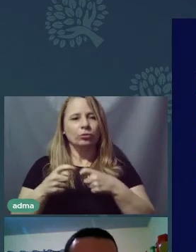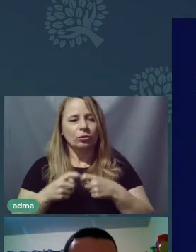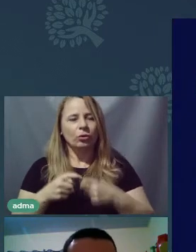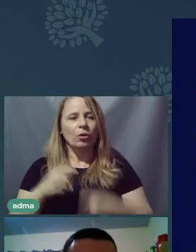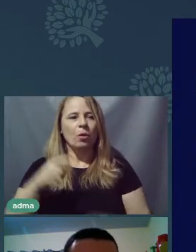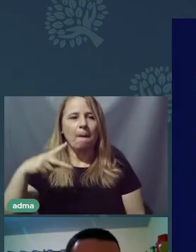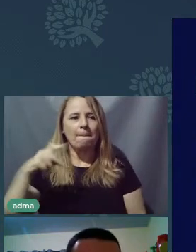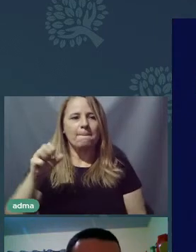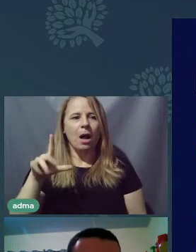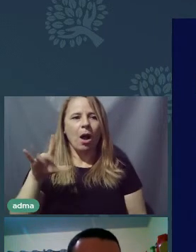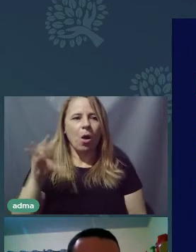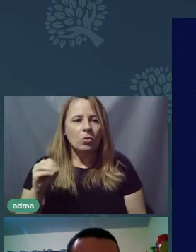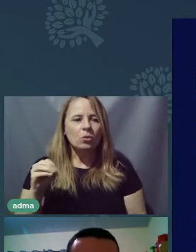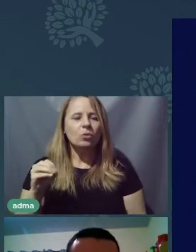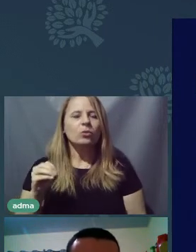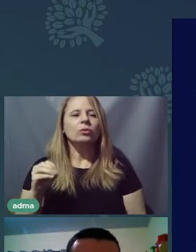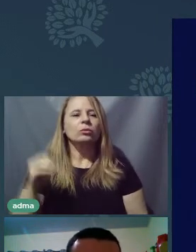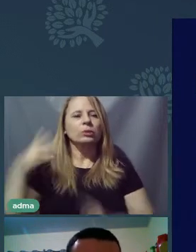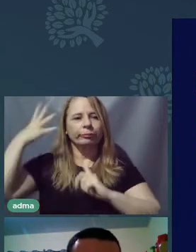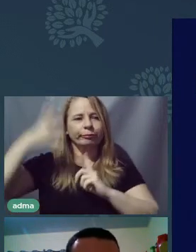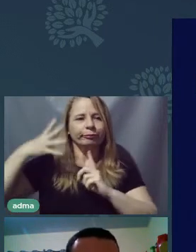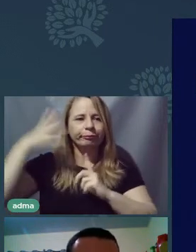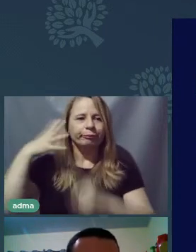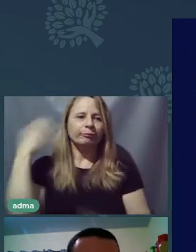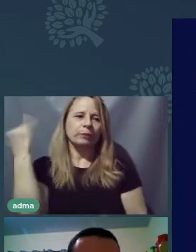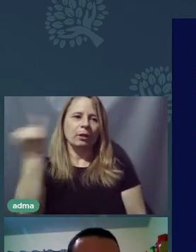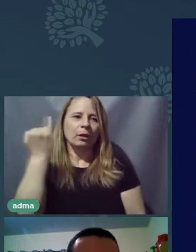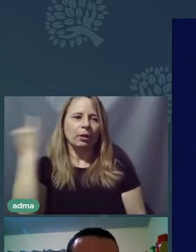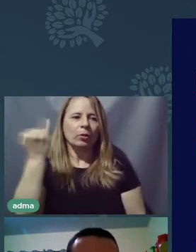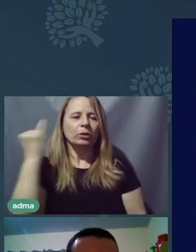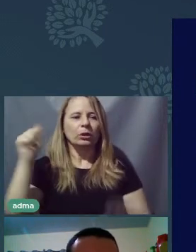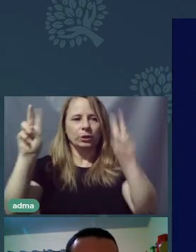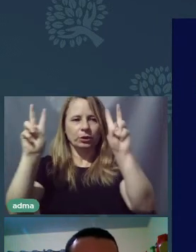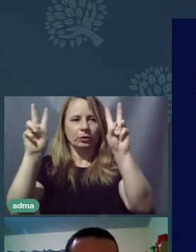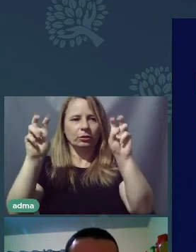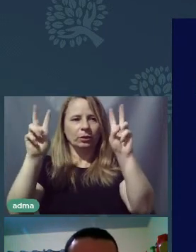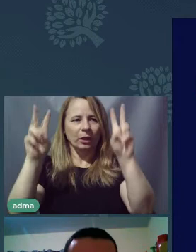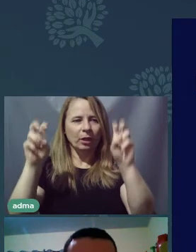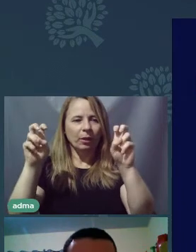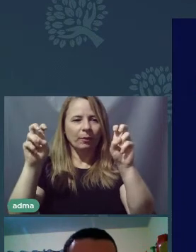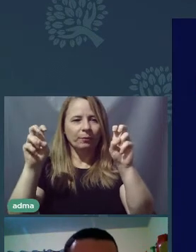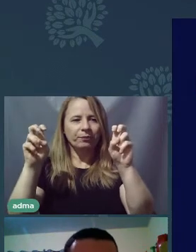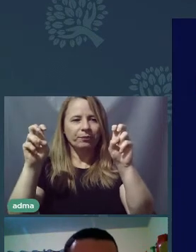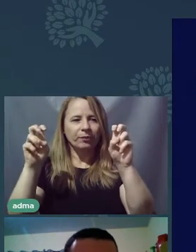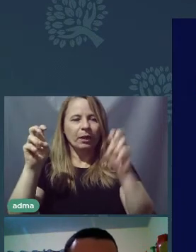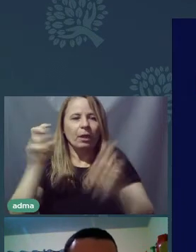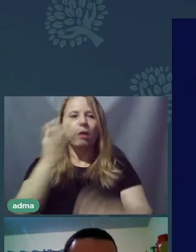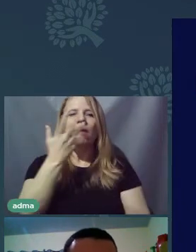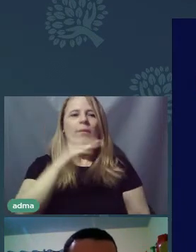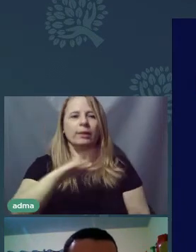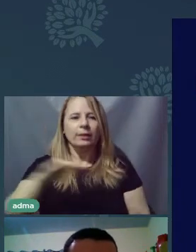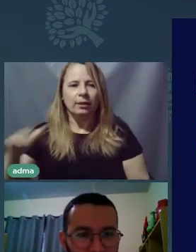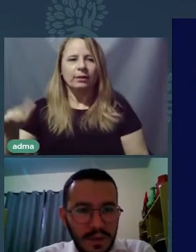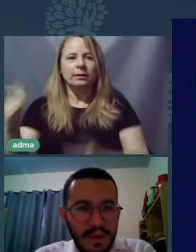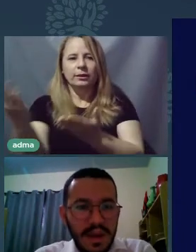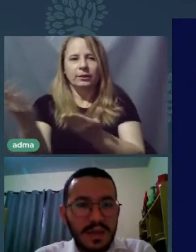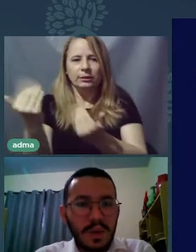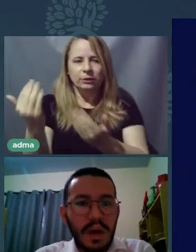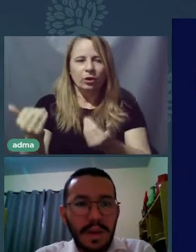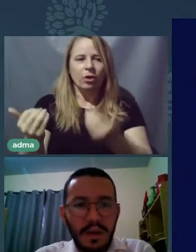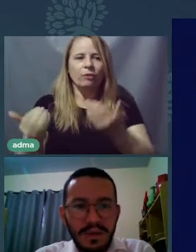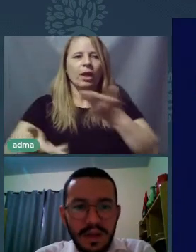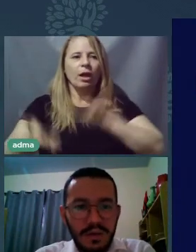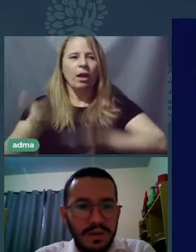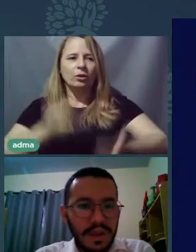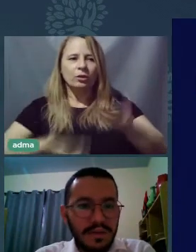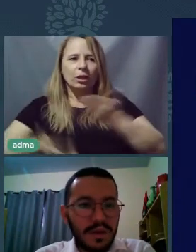para ministrar essa palestra tão importante com o tema Adesão de crianças e adolescentes ao tratamento e a